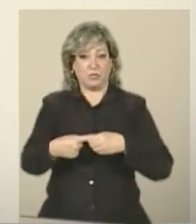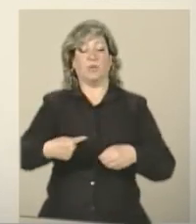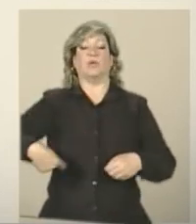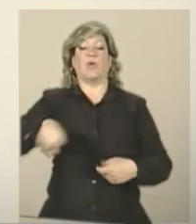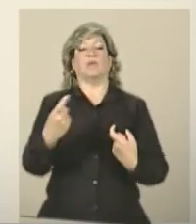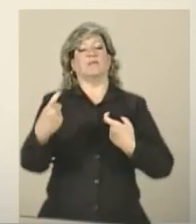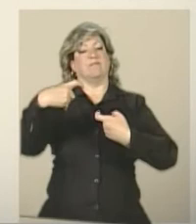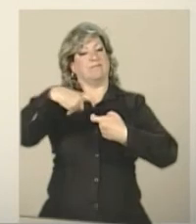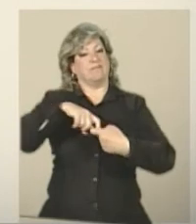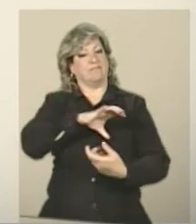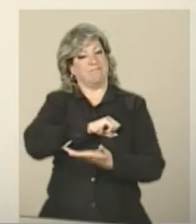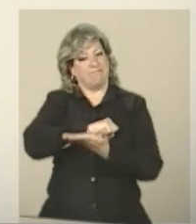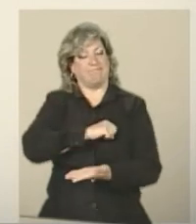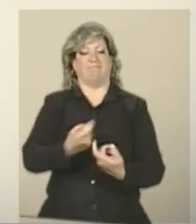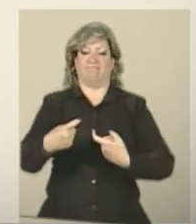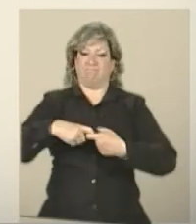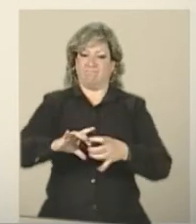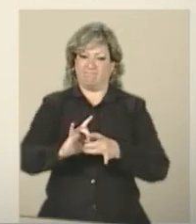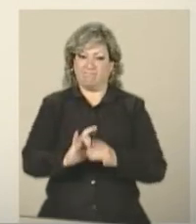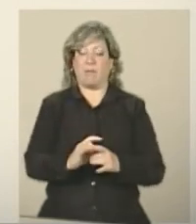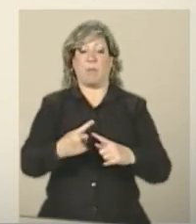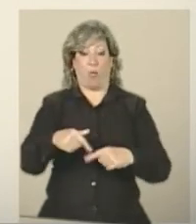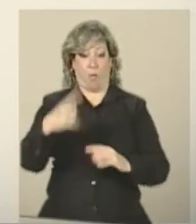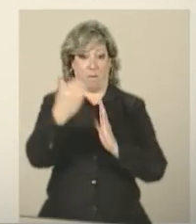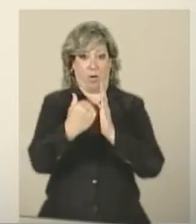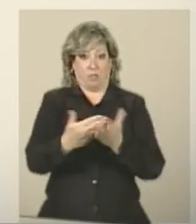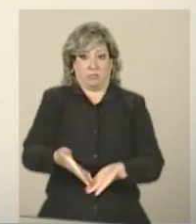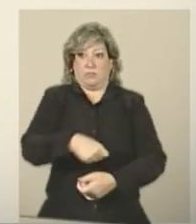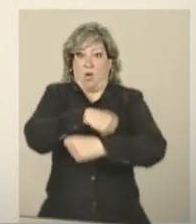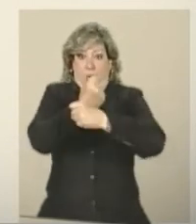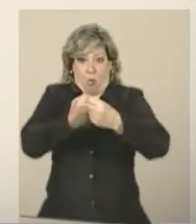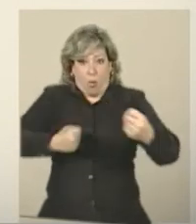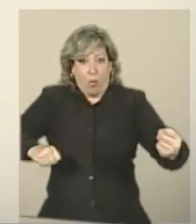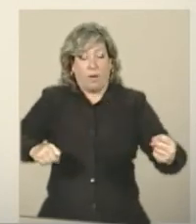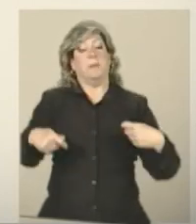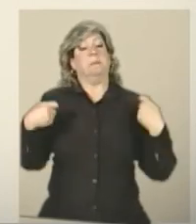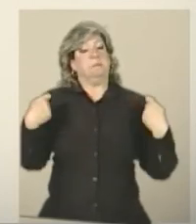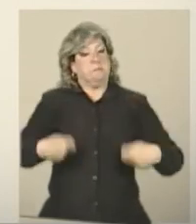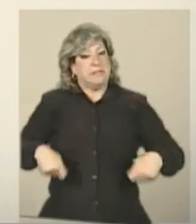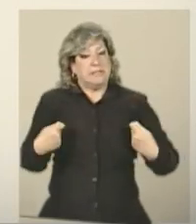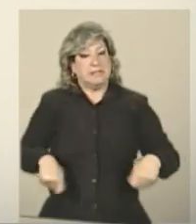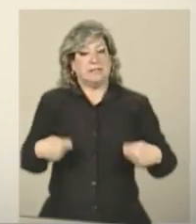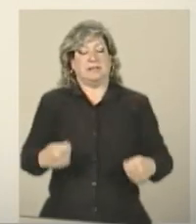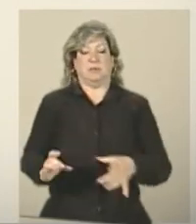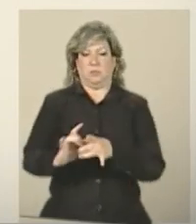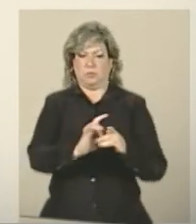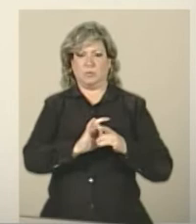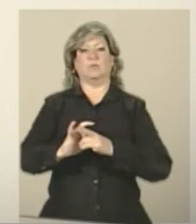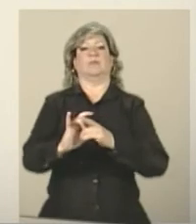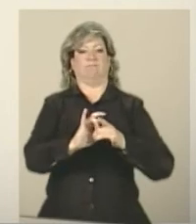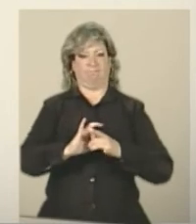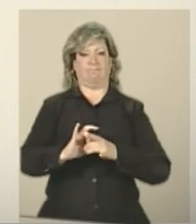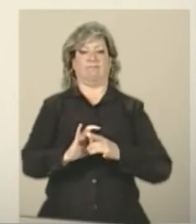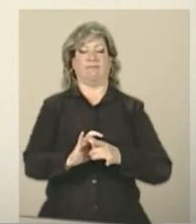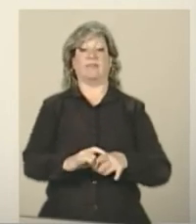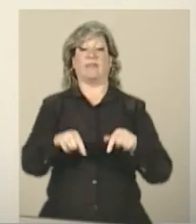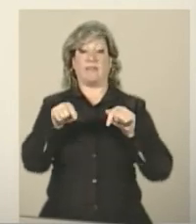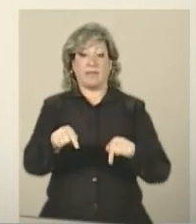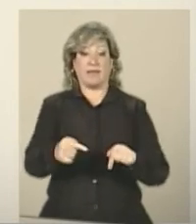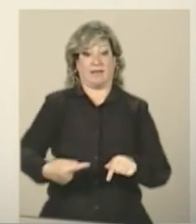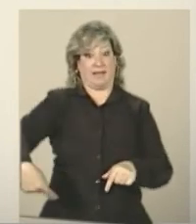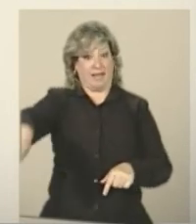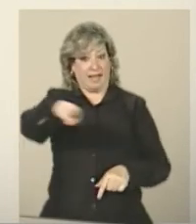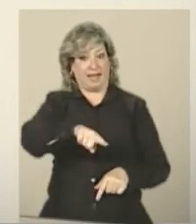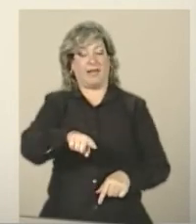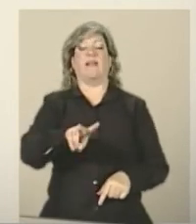nossos queridos parceiros porque um programa dessa dimensão ele precisa de uma ação integrada Eles